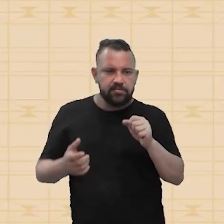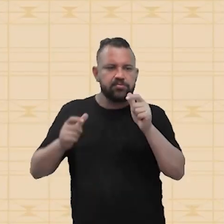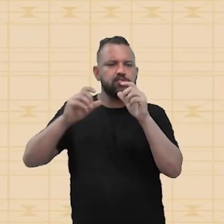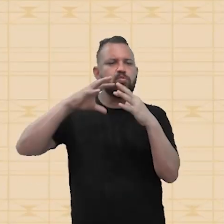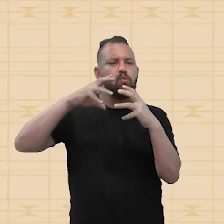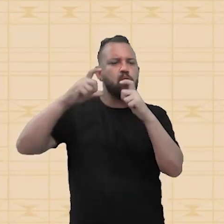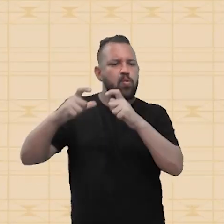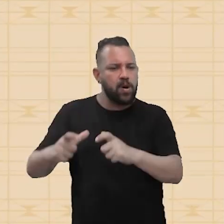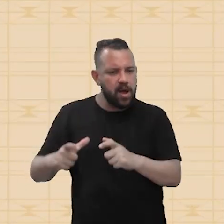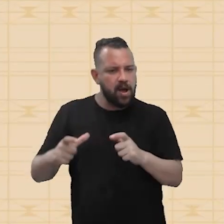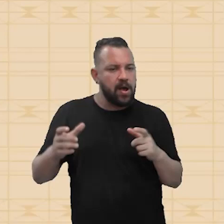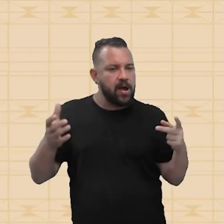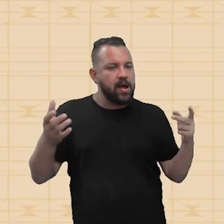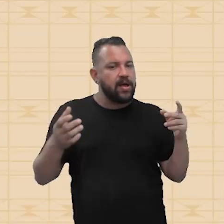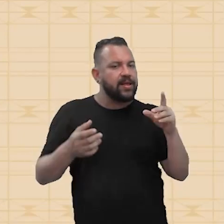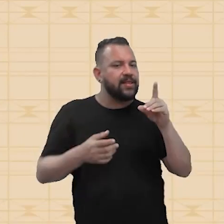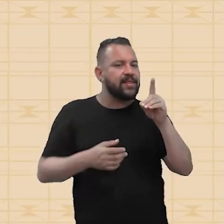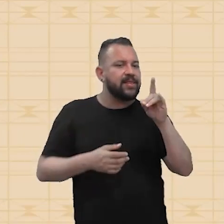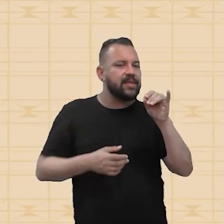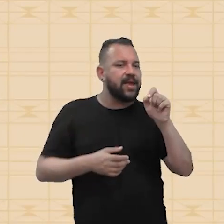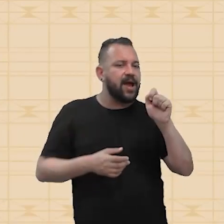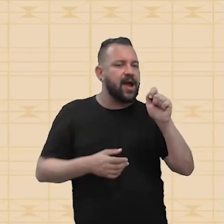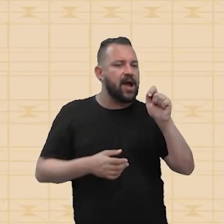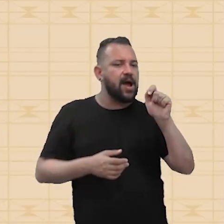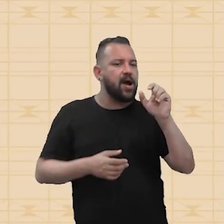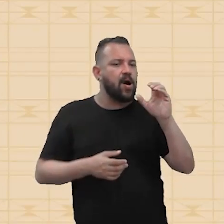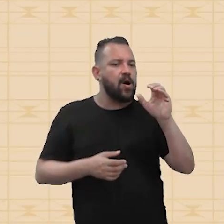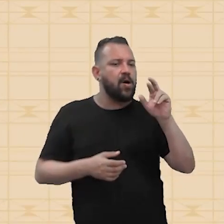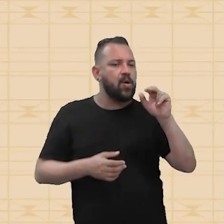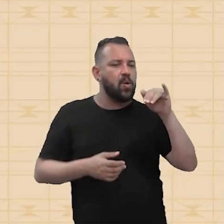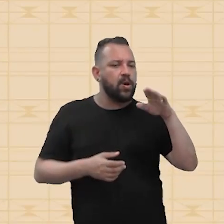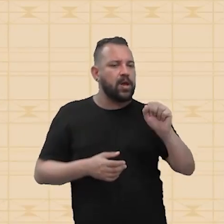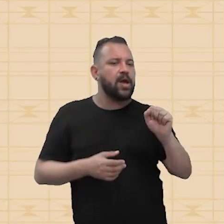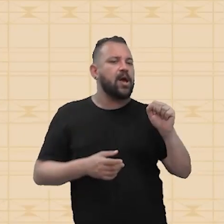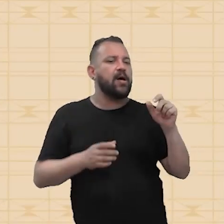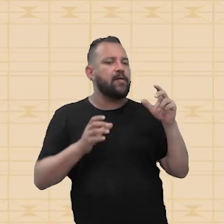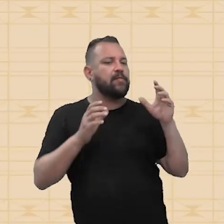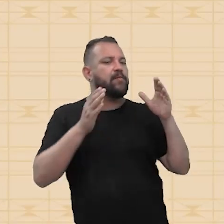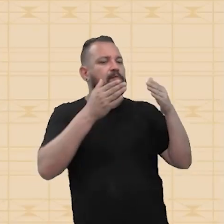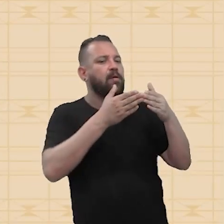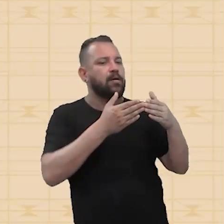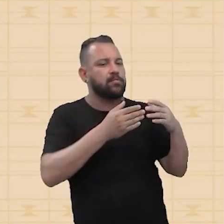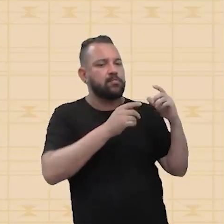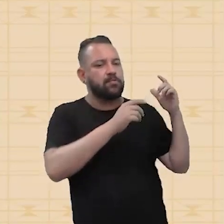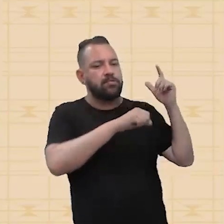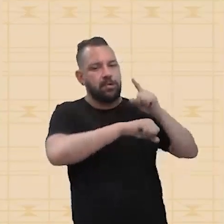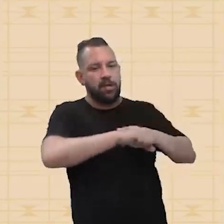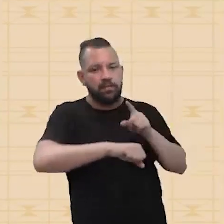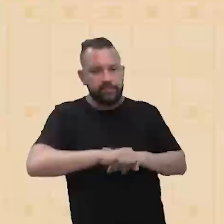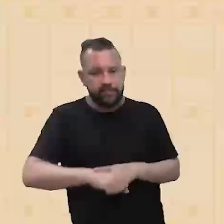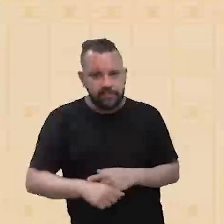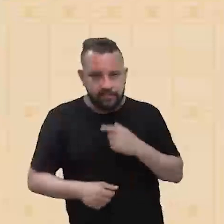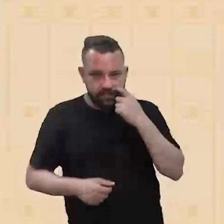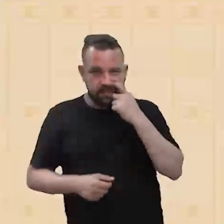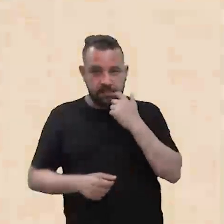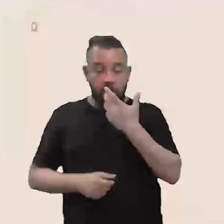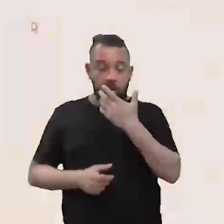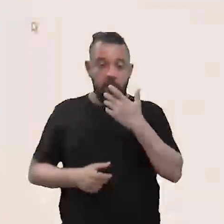tem a ver com a questão do tempo, histórica. Vamos passar. Passa aí, Robertão.